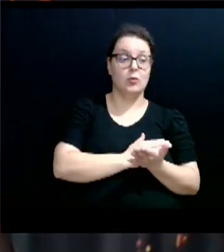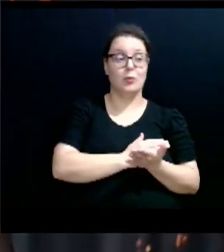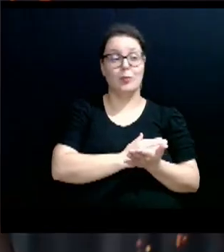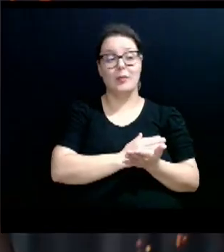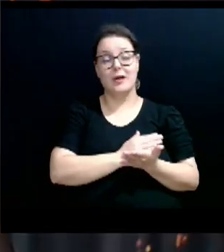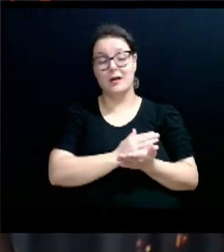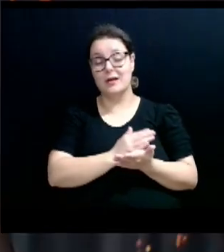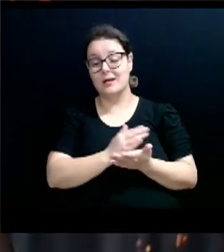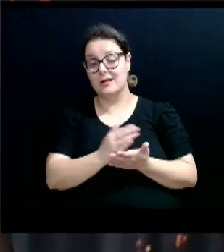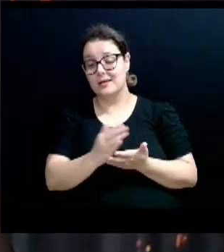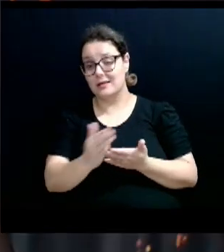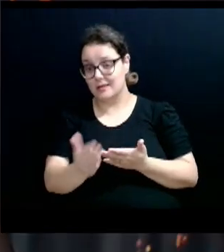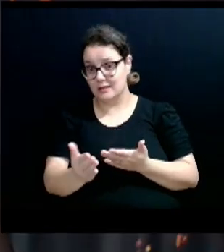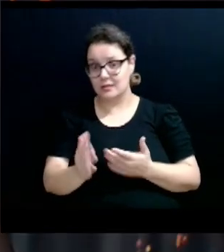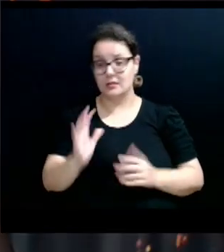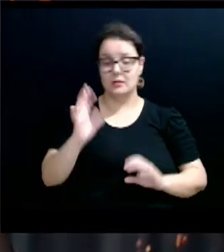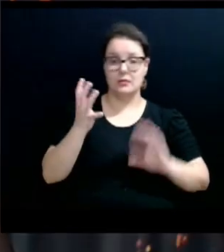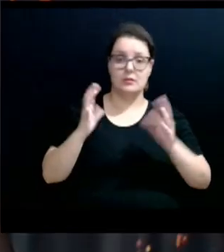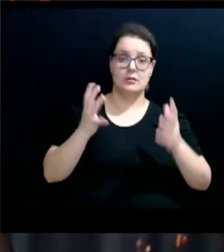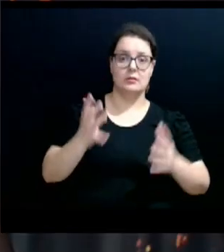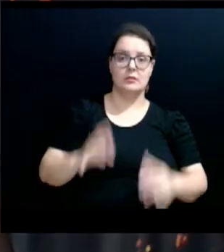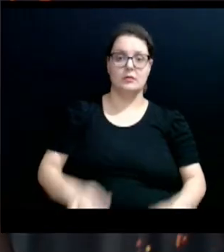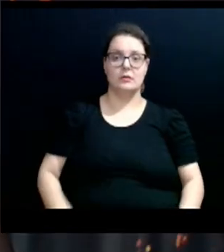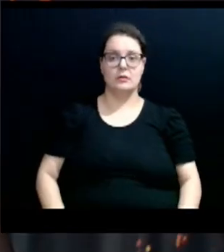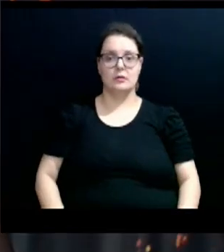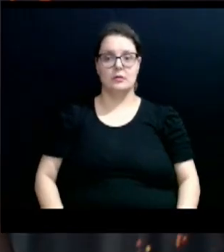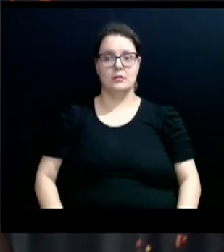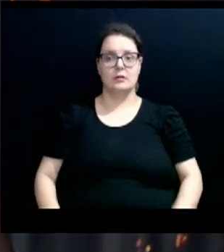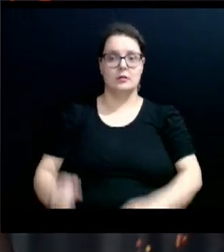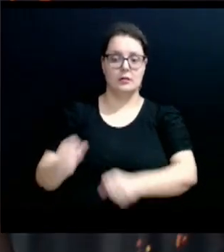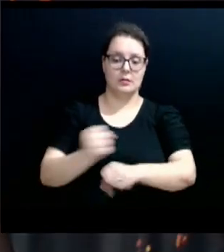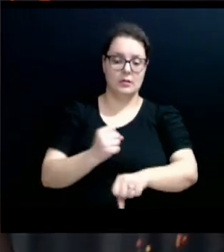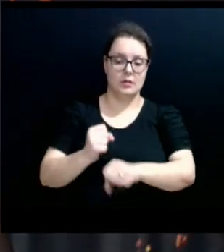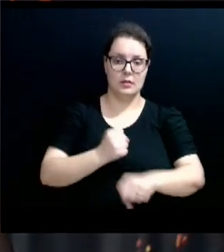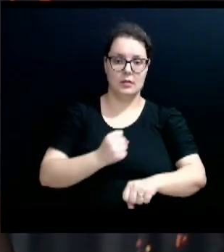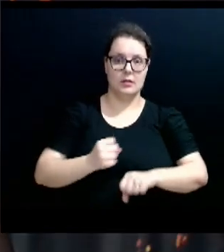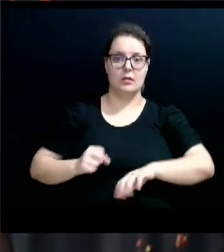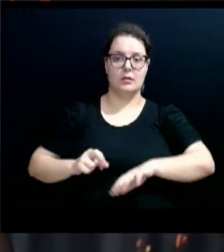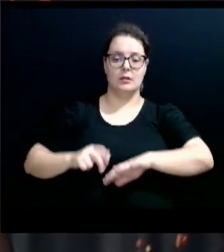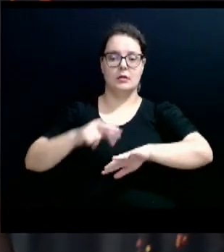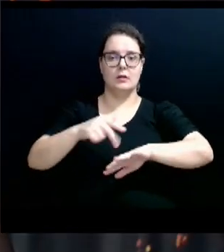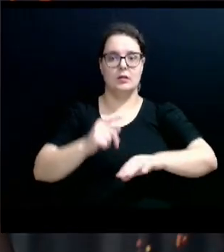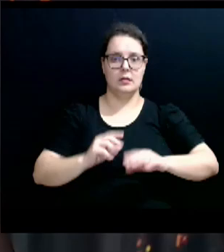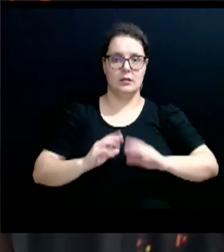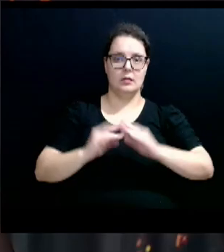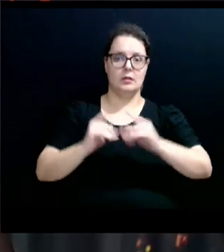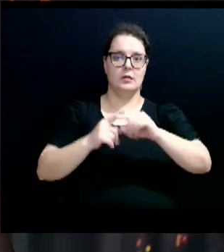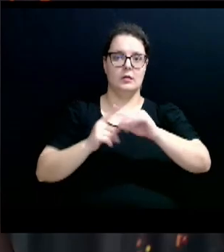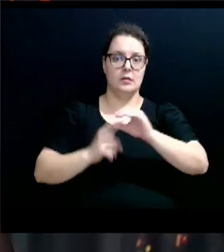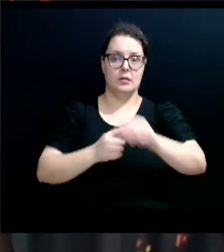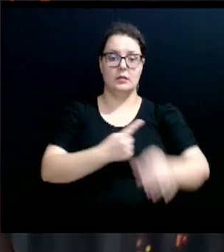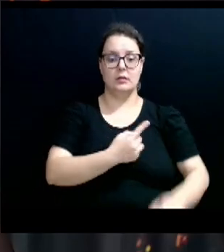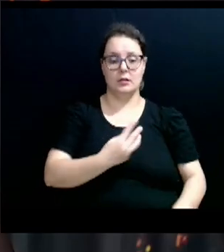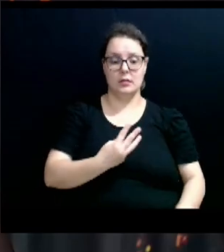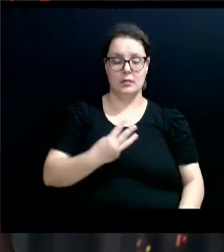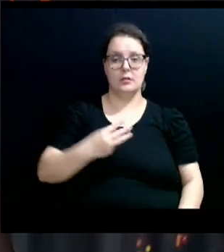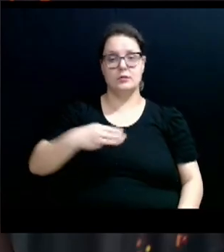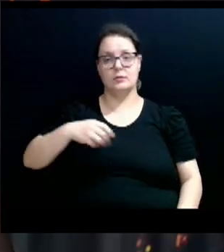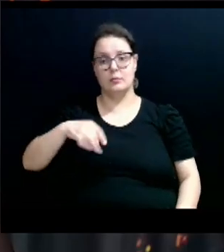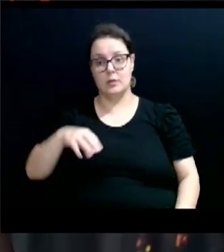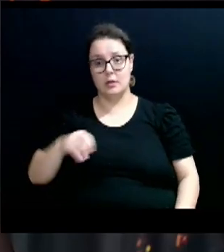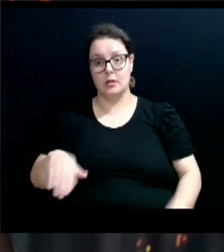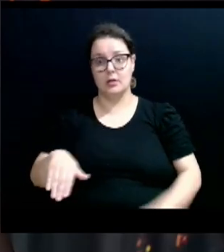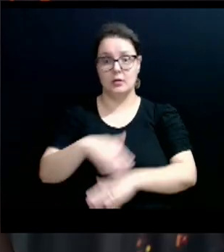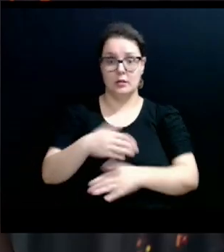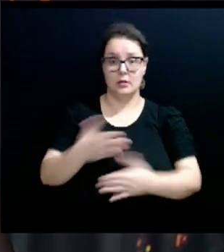a aparecer aqui. Eu fui na lavagem da escadaria em 13 de maio. Sim. E tudo mais. Então, Salvador interage de uma maneira